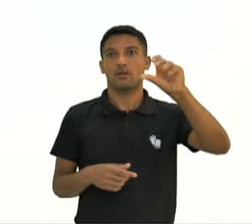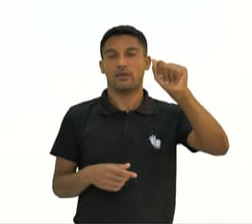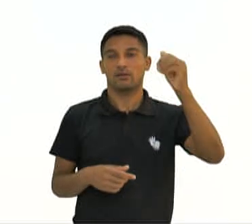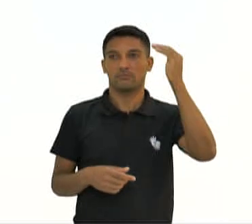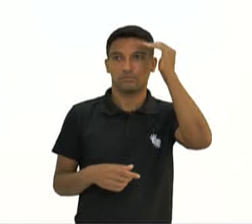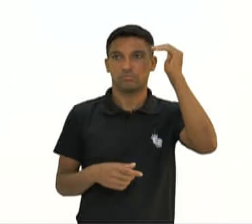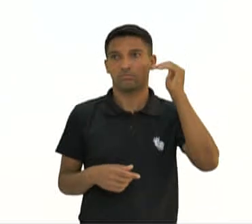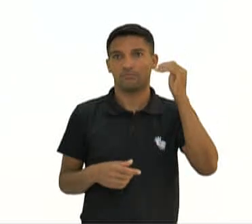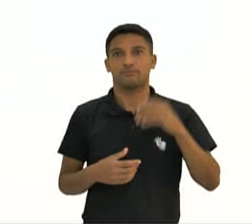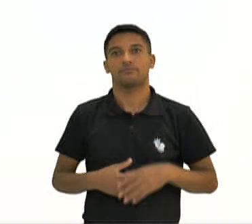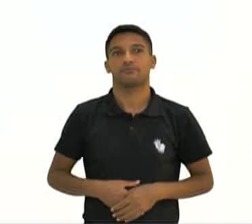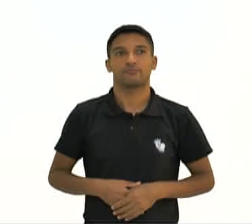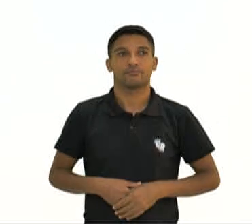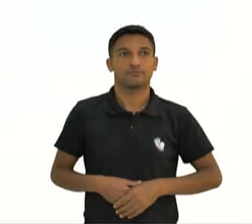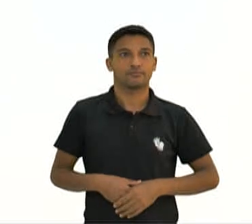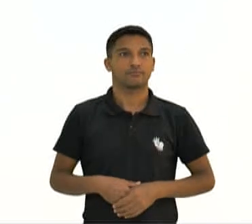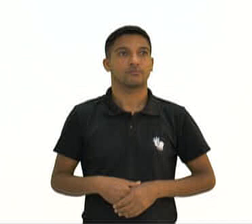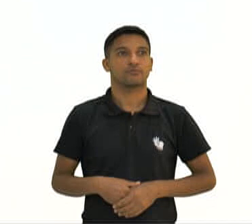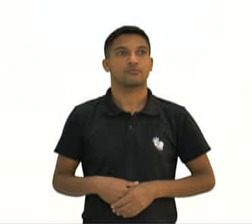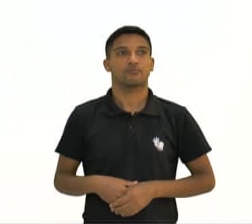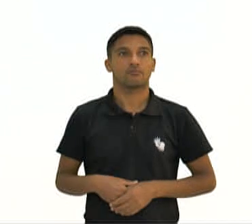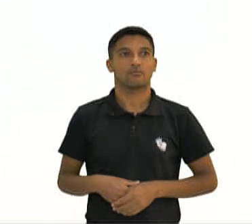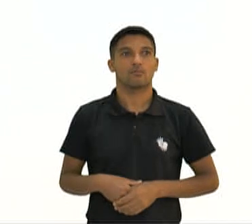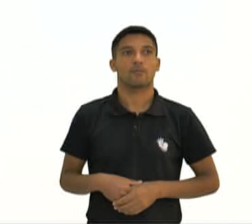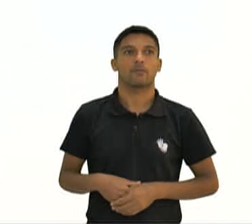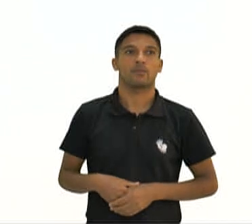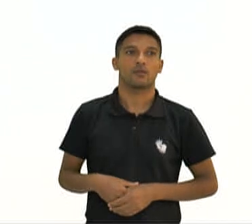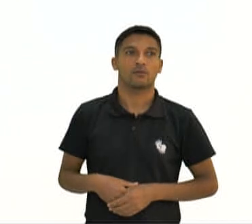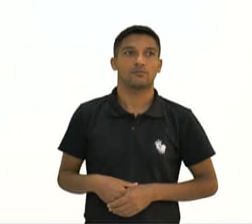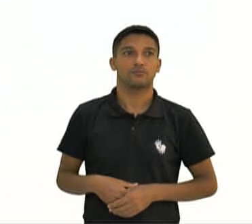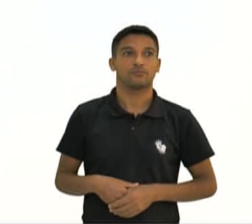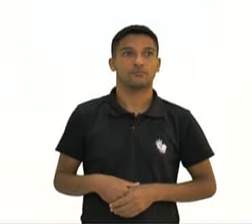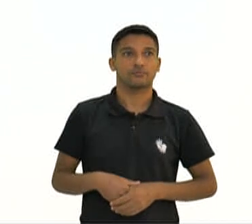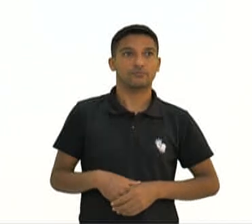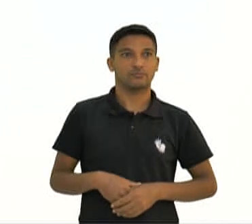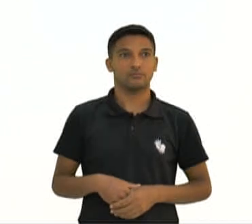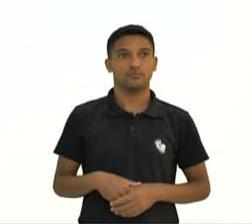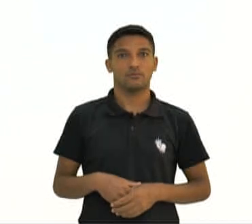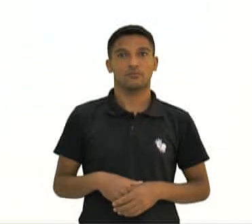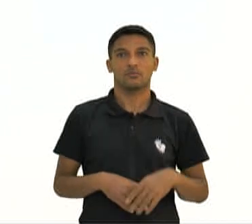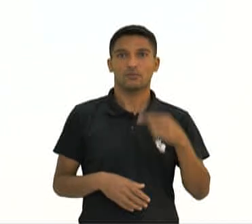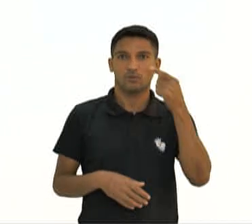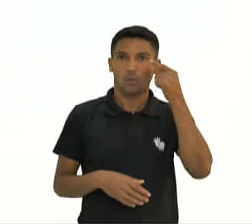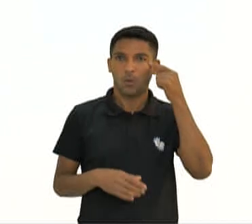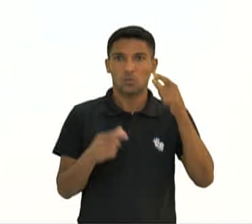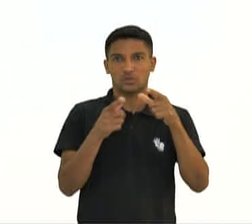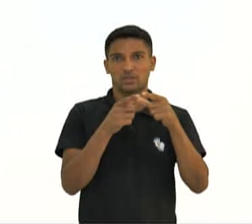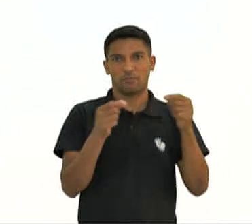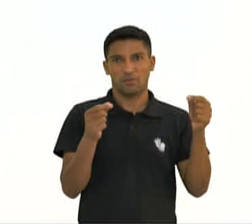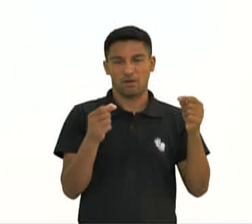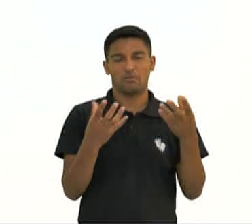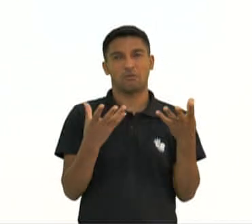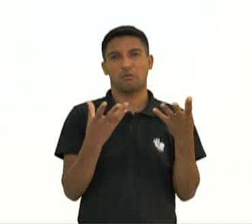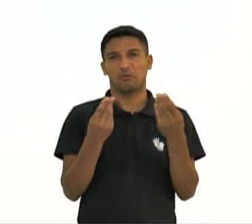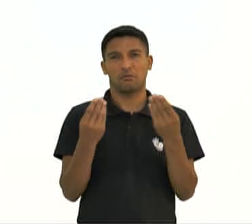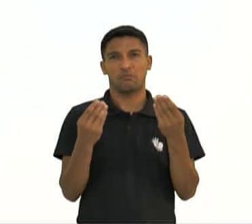da China, 1,3 bilhão de pessoas. O Japão também, uma grande população. A Coreia do Sul